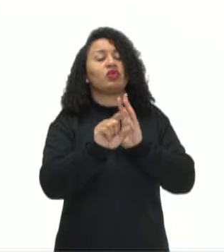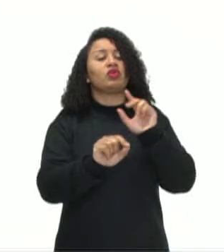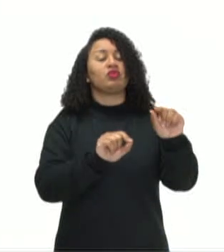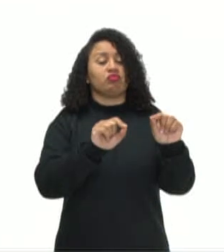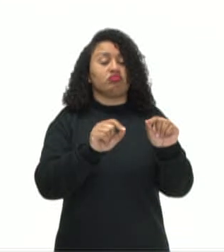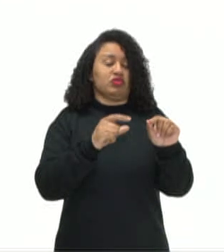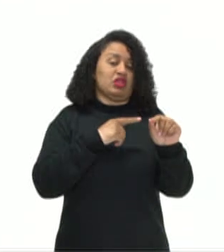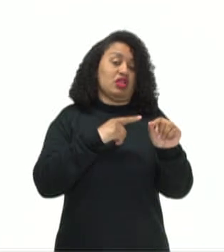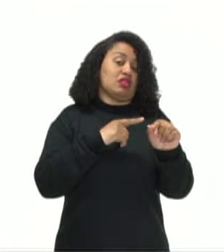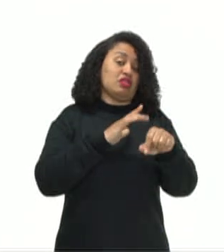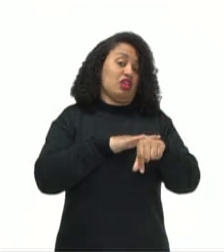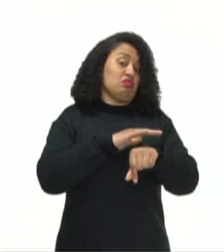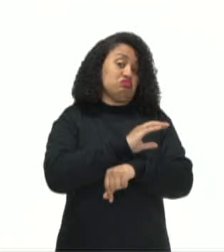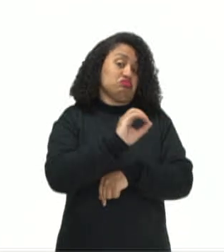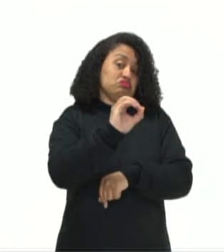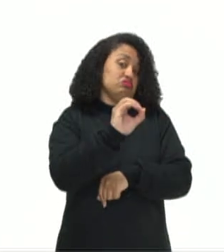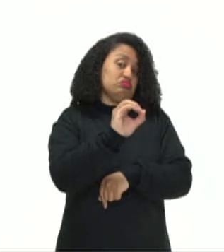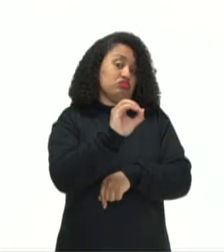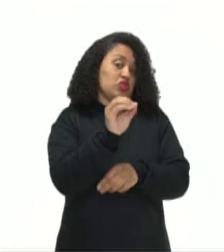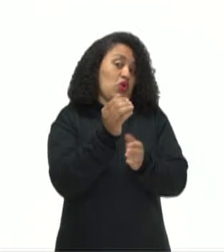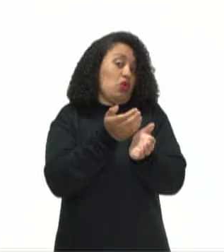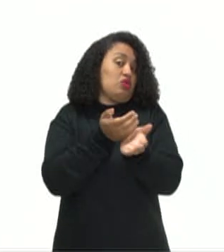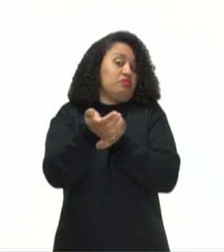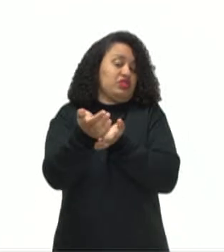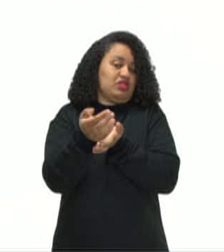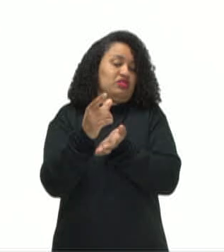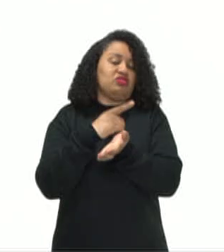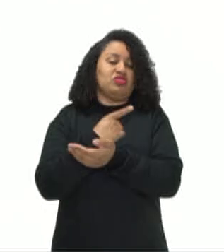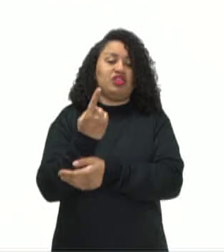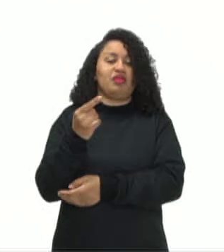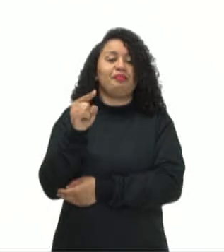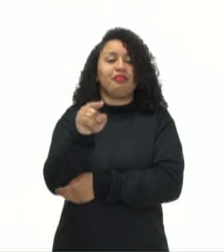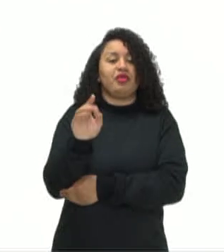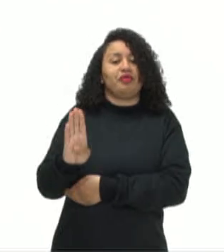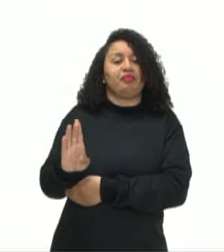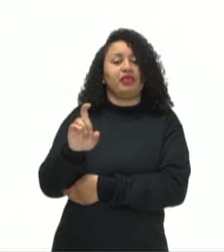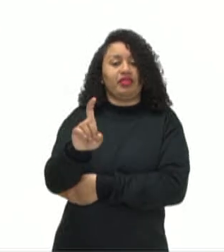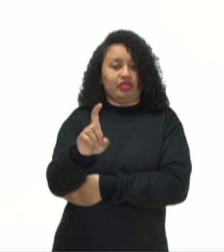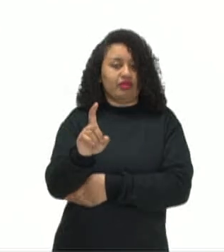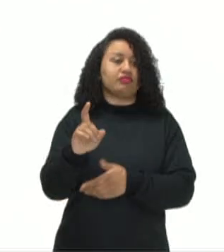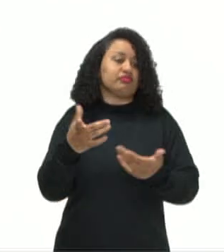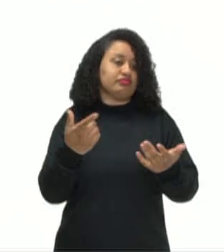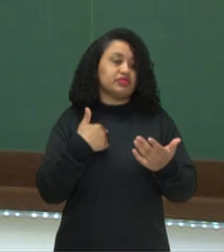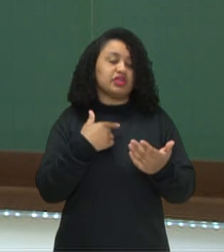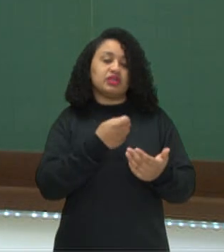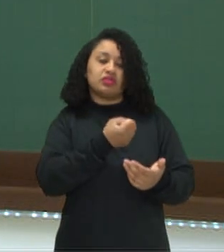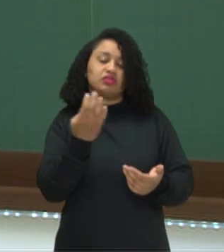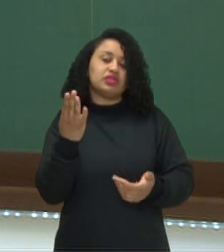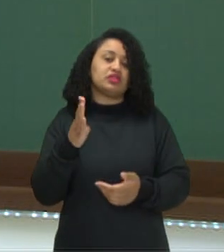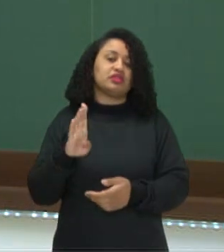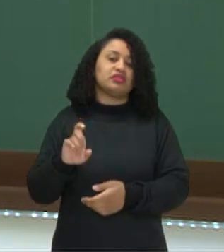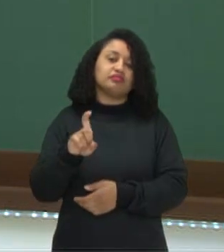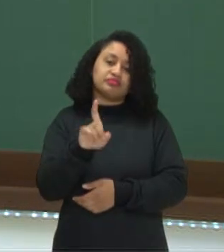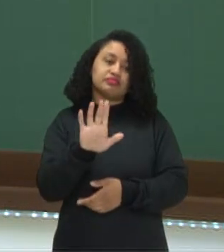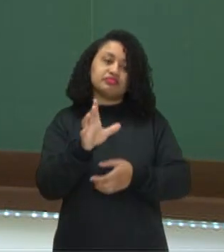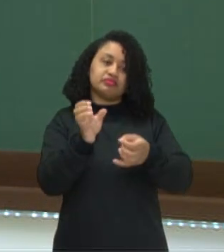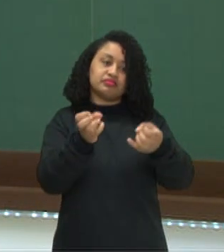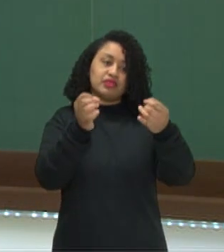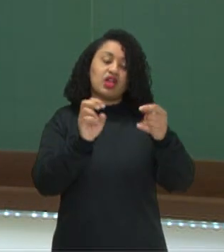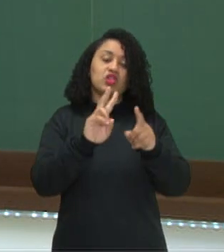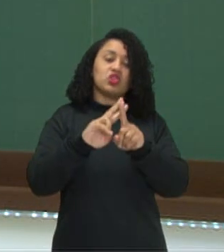então tempo zero, nós tínhamos 1000 bactérias. Esse número de bactérias já falava ali,